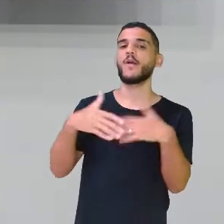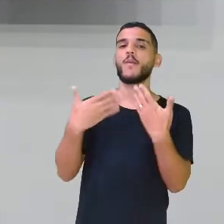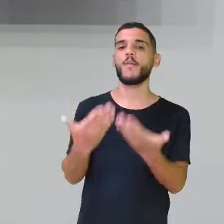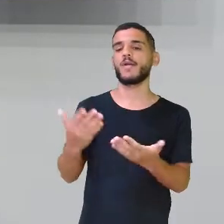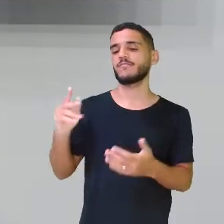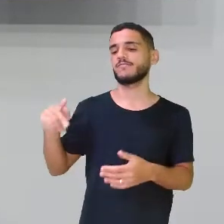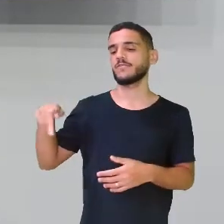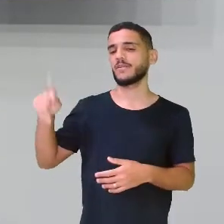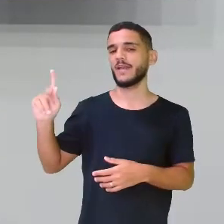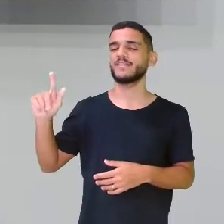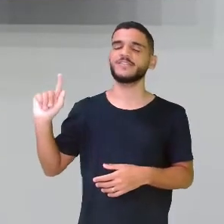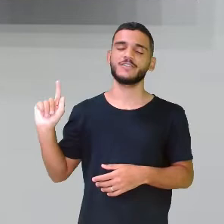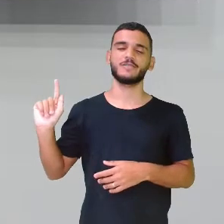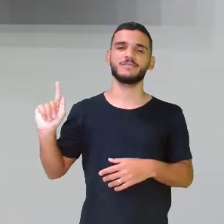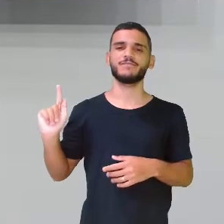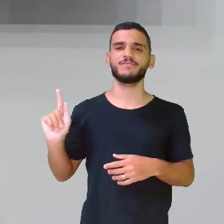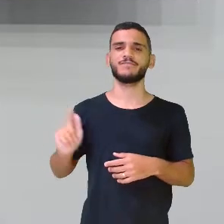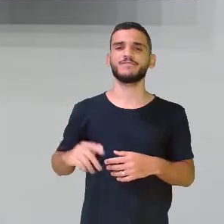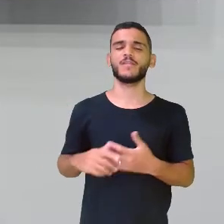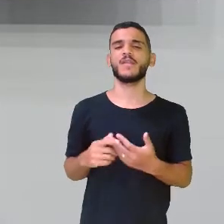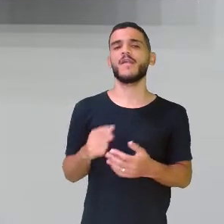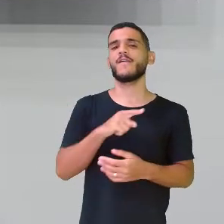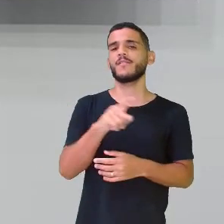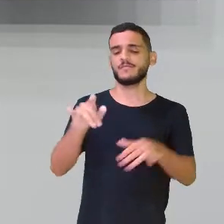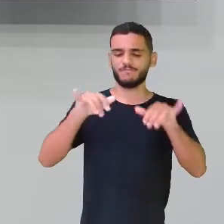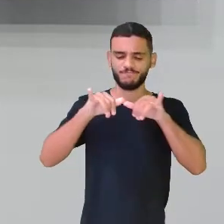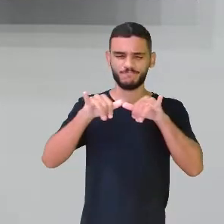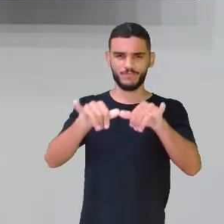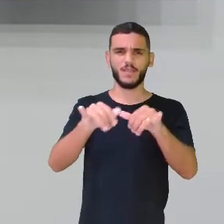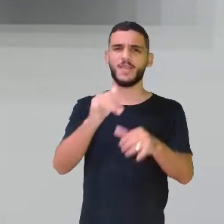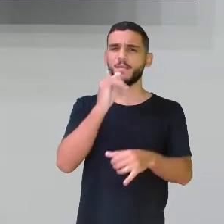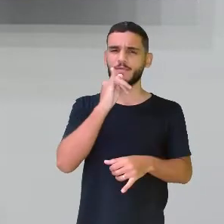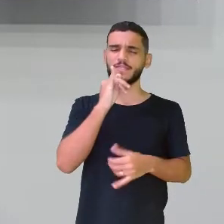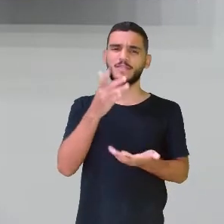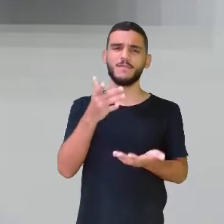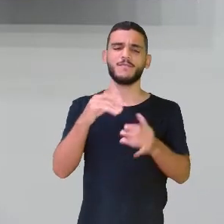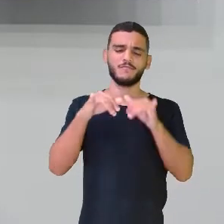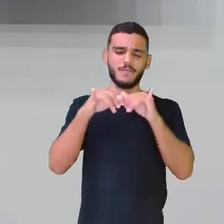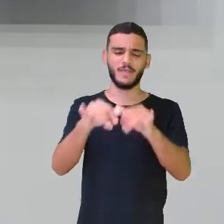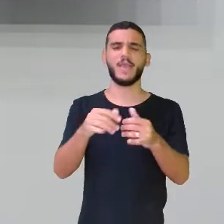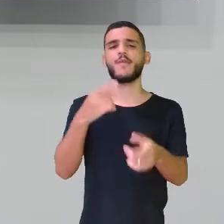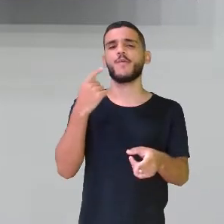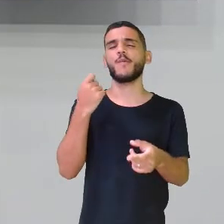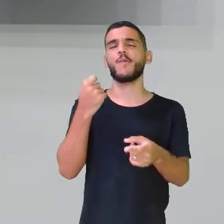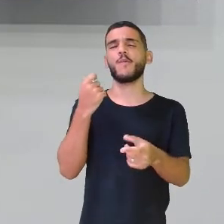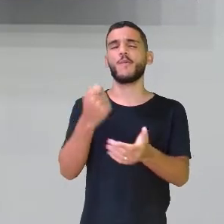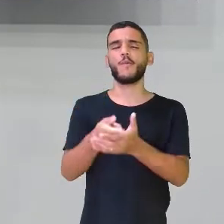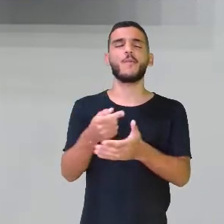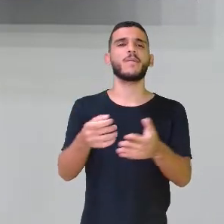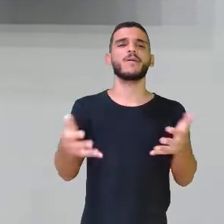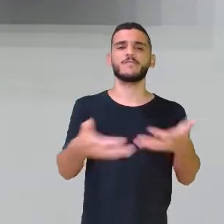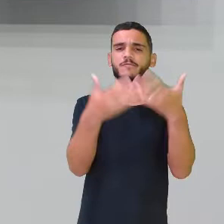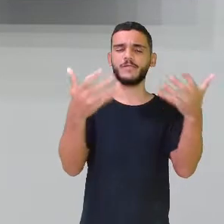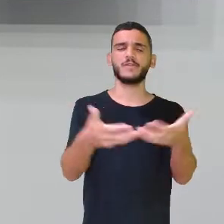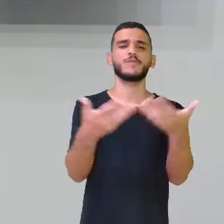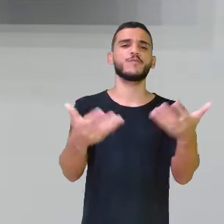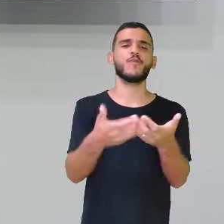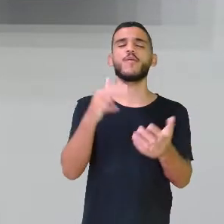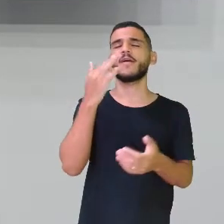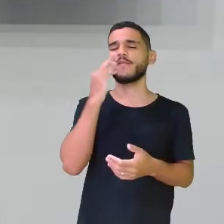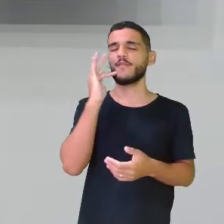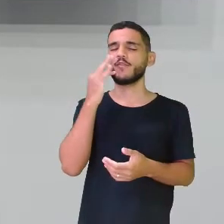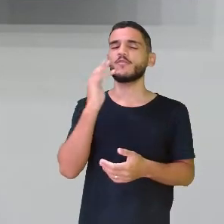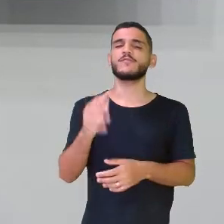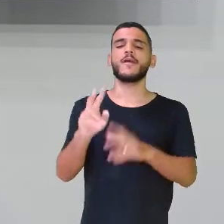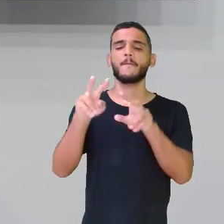pode prestar atenção quando vocês forem no mercado. Quando vocês forem comprar verdura, fruta, comprar um bolinho, você